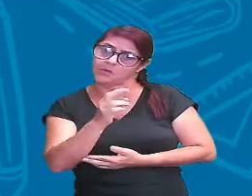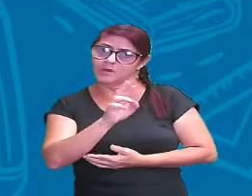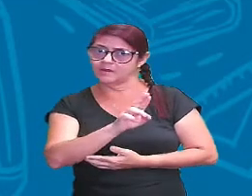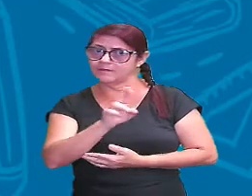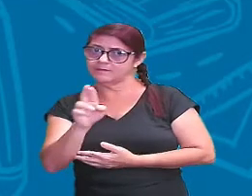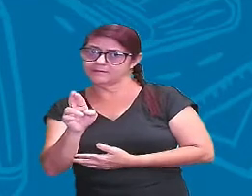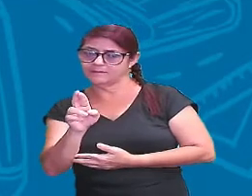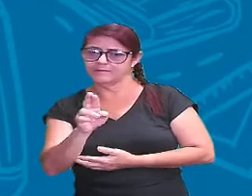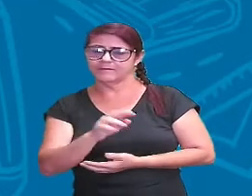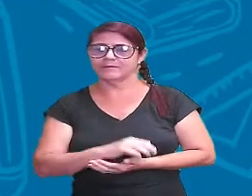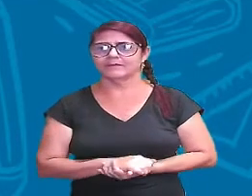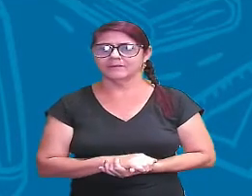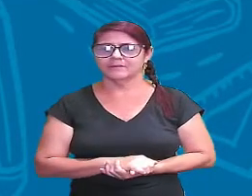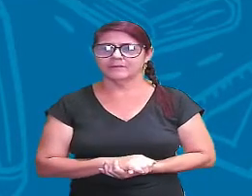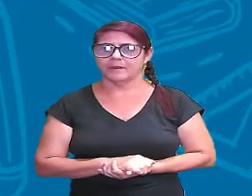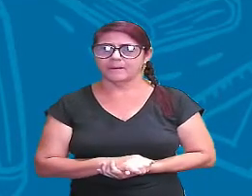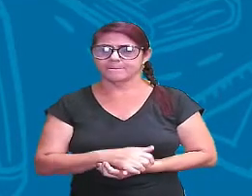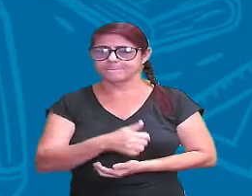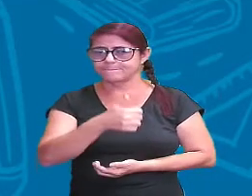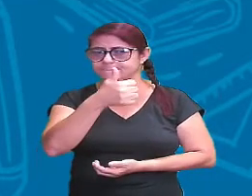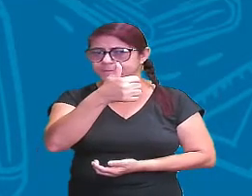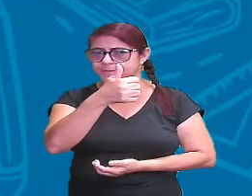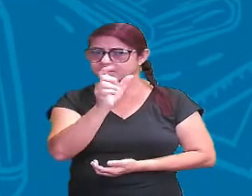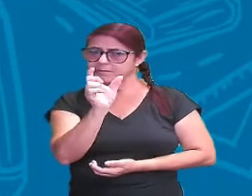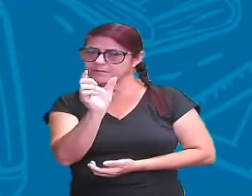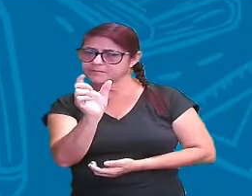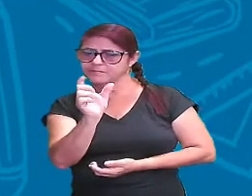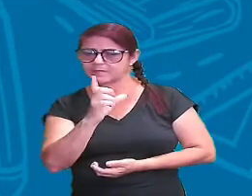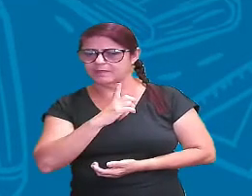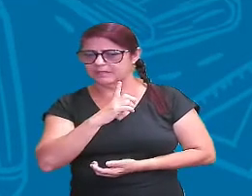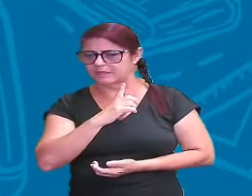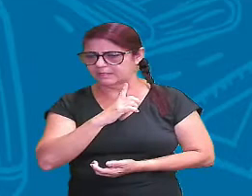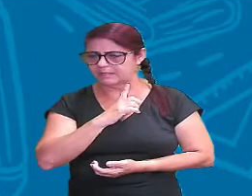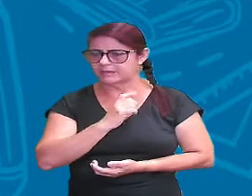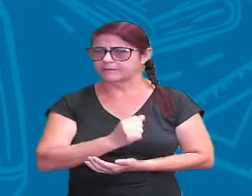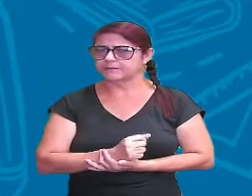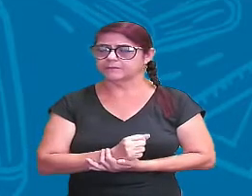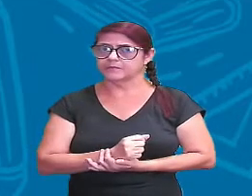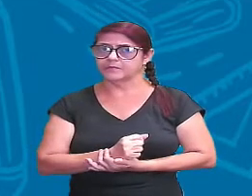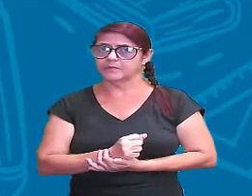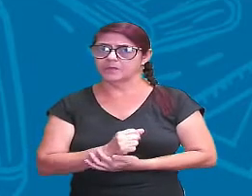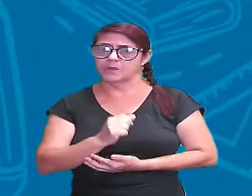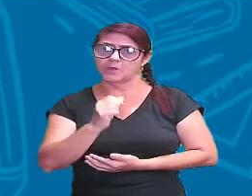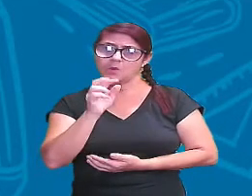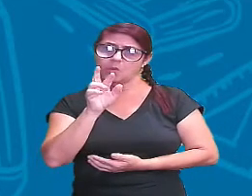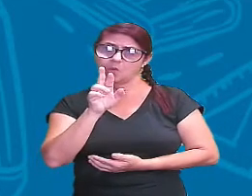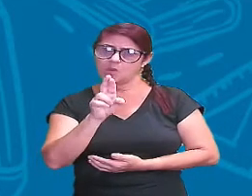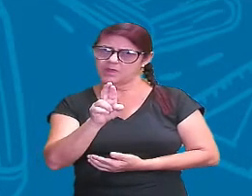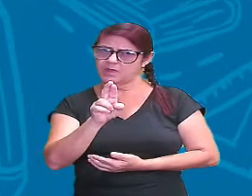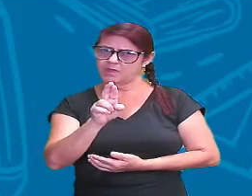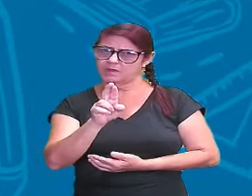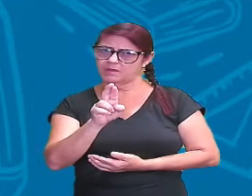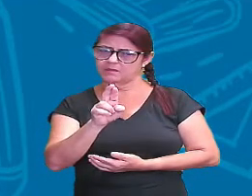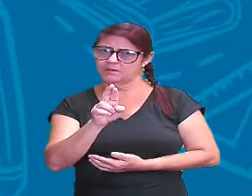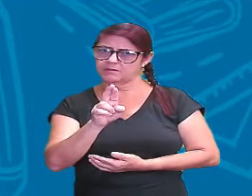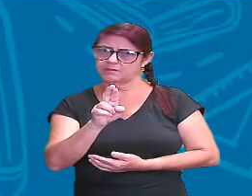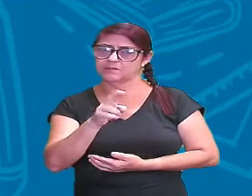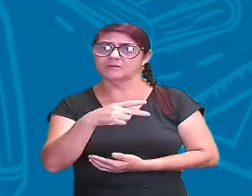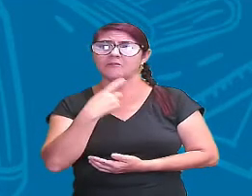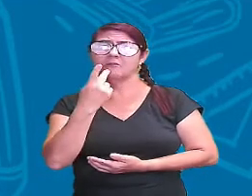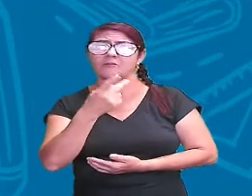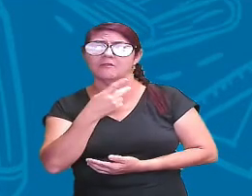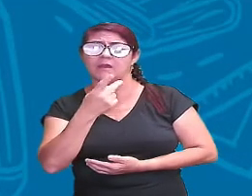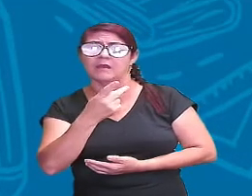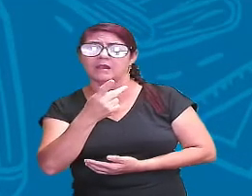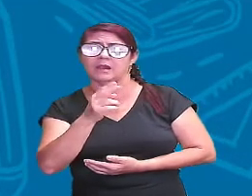o RR. Então, na primeira palavra, a gente vai colocar o R só na nossa fala